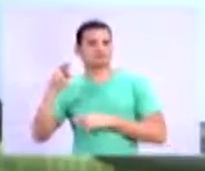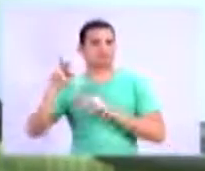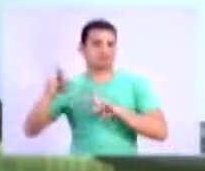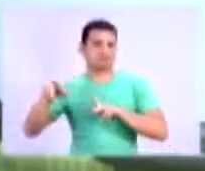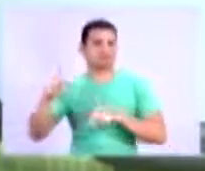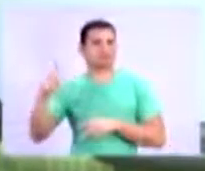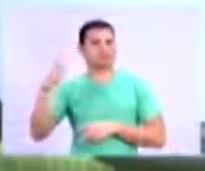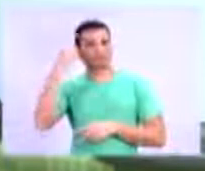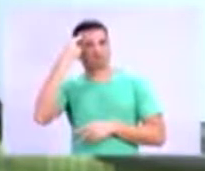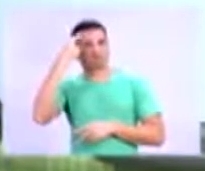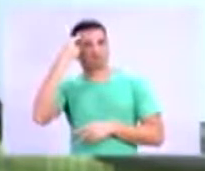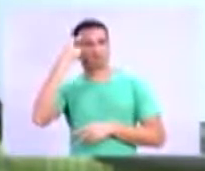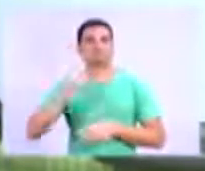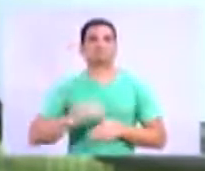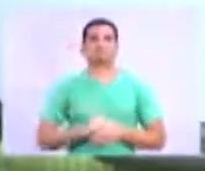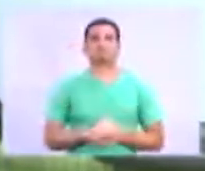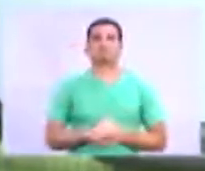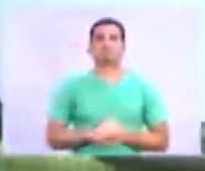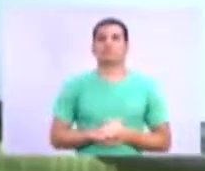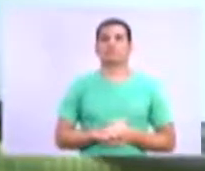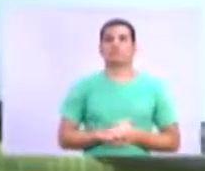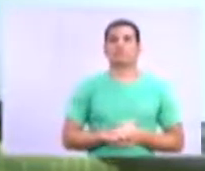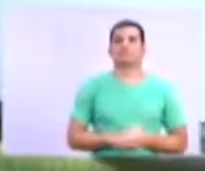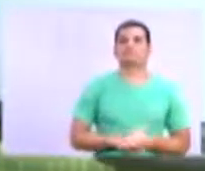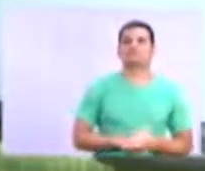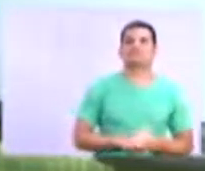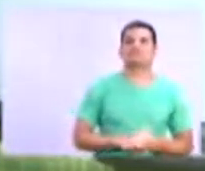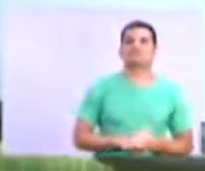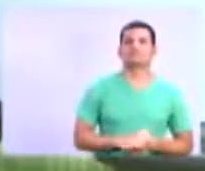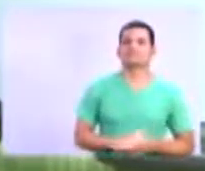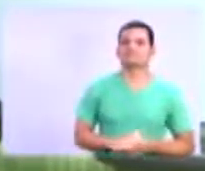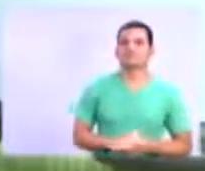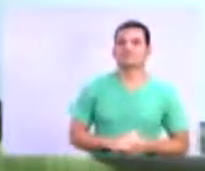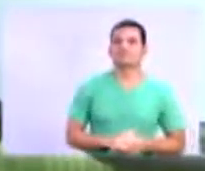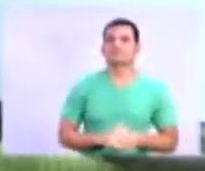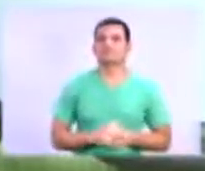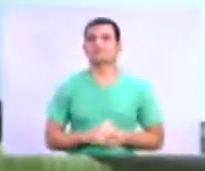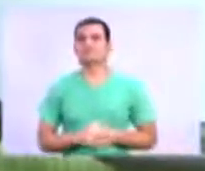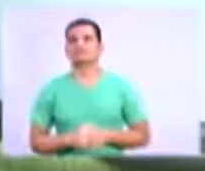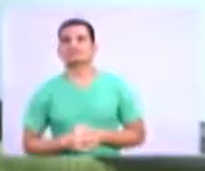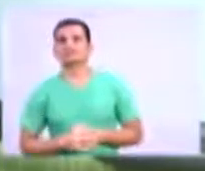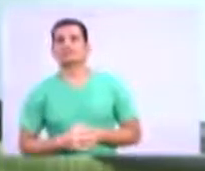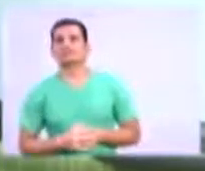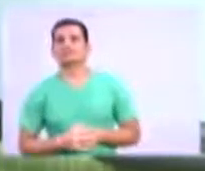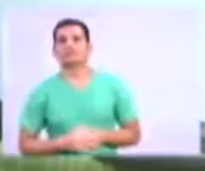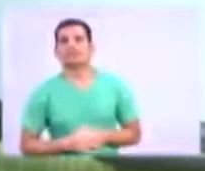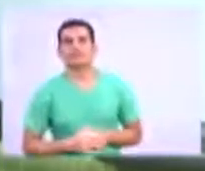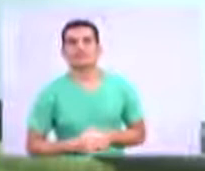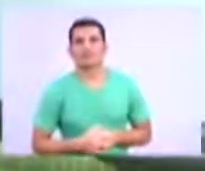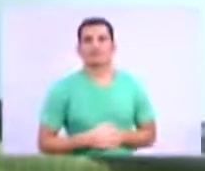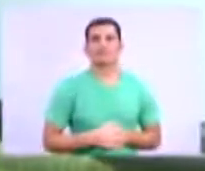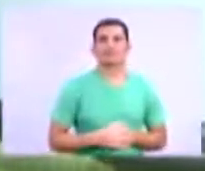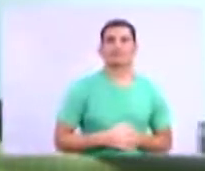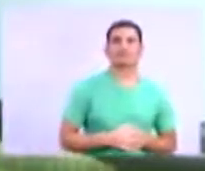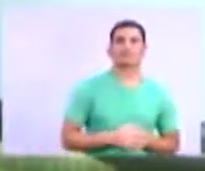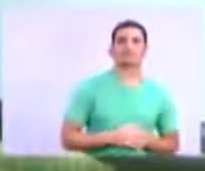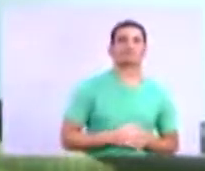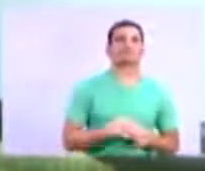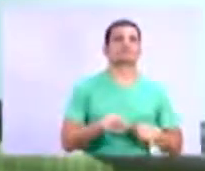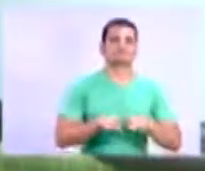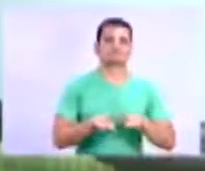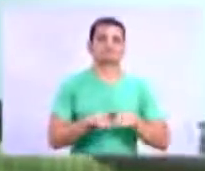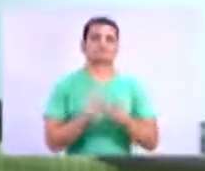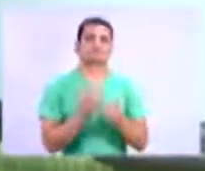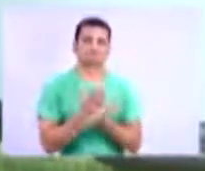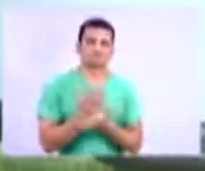convicções, Então, sobre outra questão, que é a questão de algumas atitudes